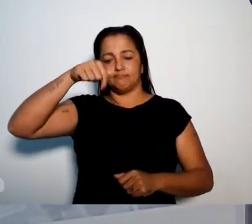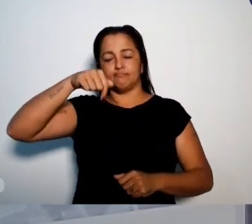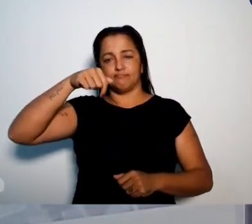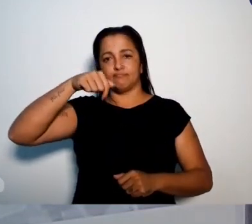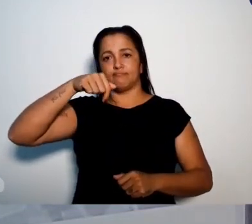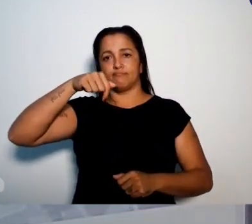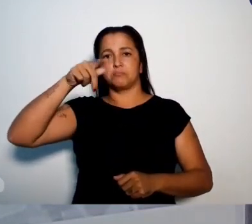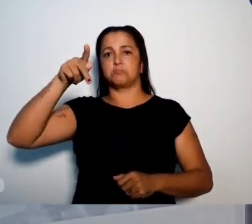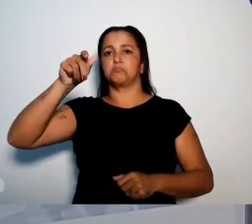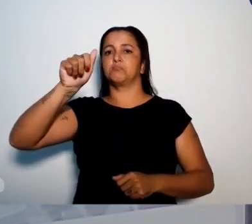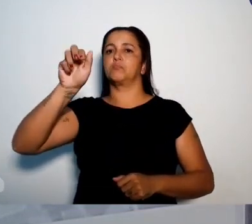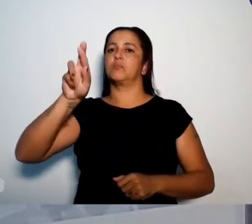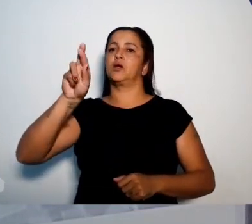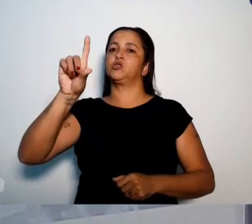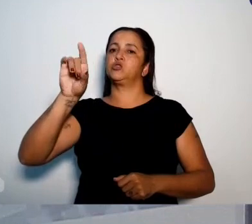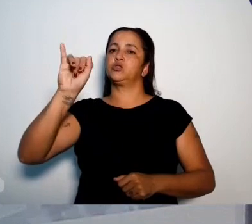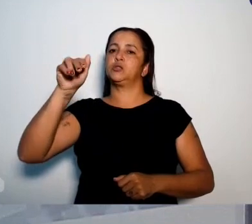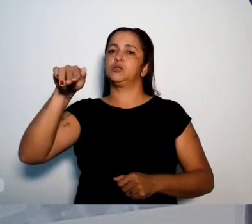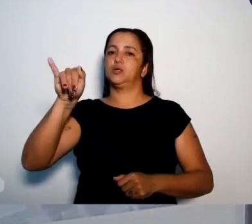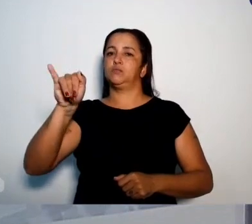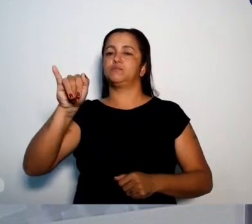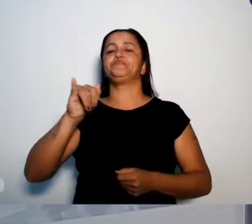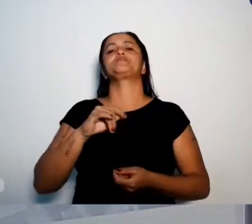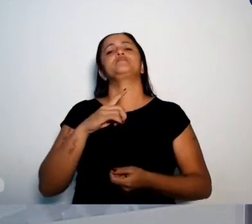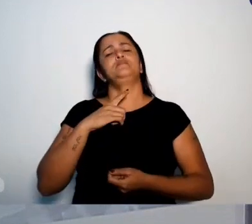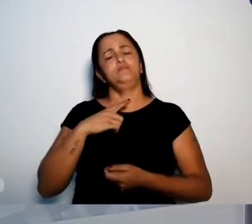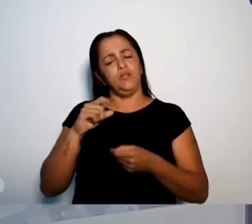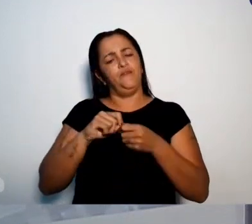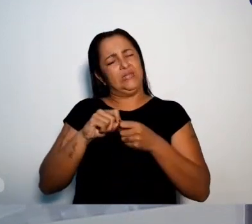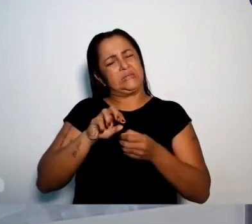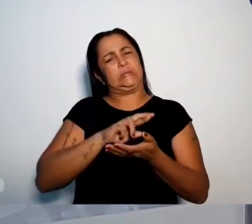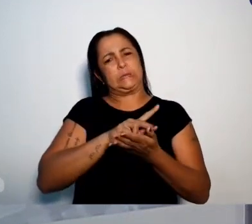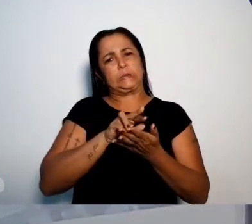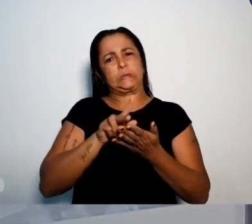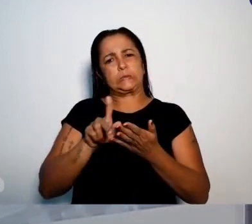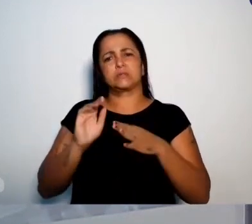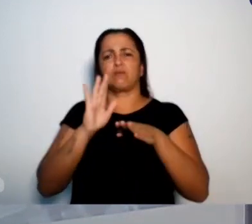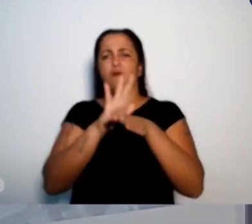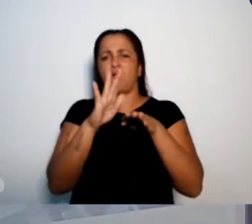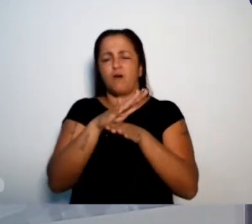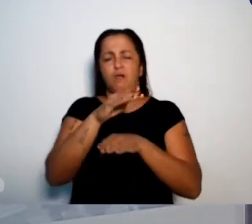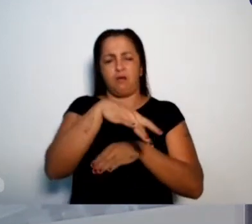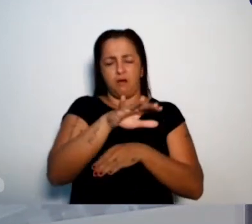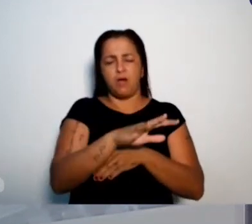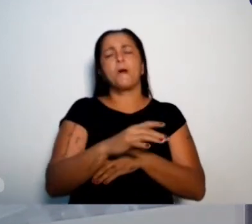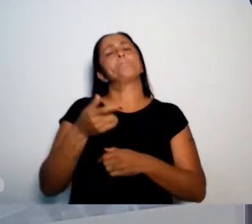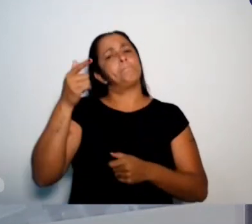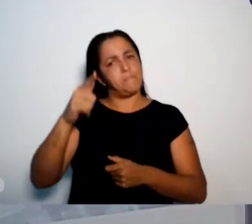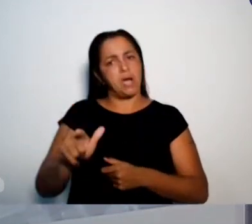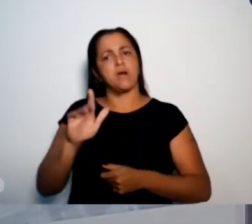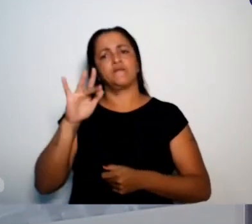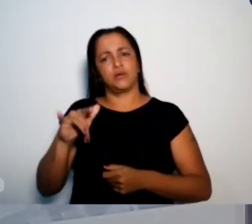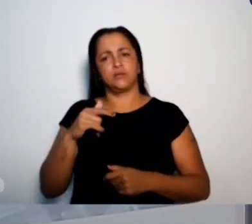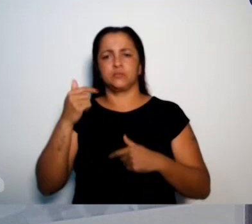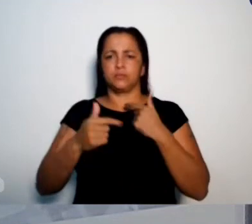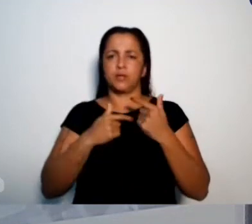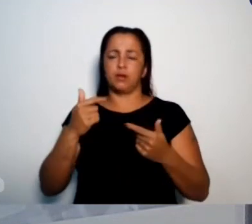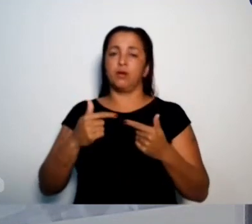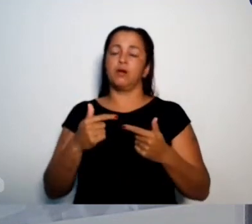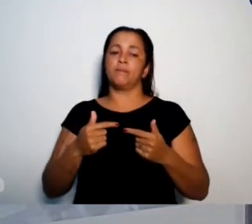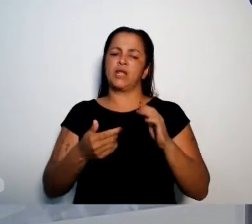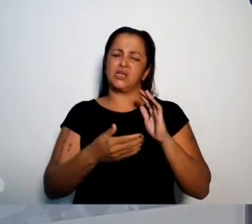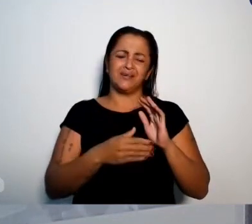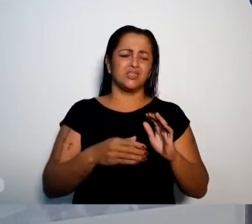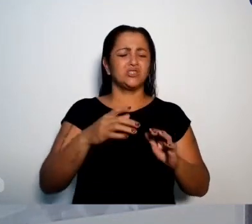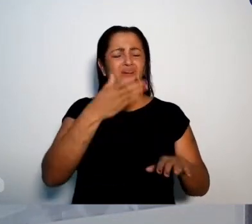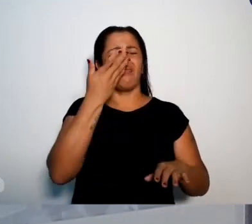cidade, fizemos muitas coisas ali e vamos fazer mais para tirar aquelas crianças da